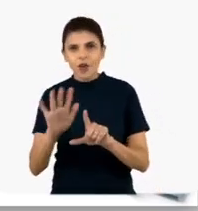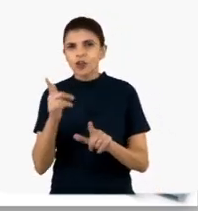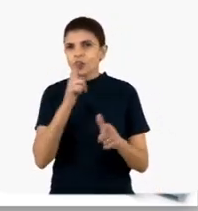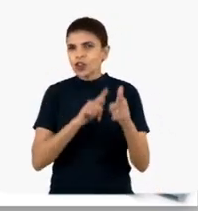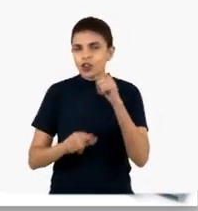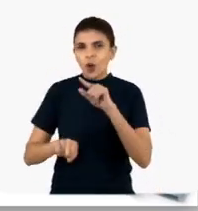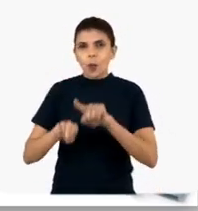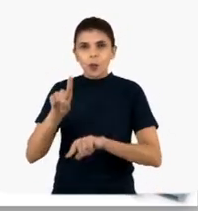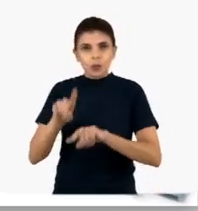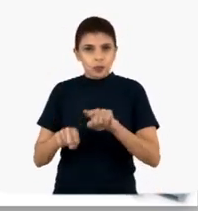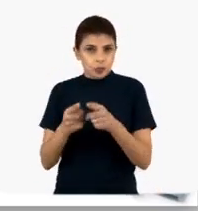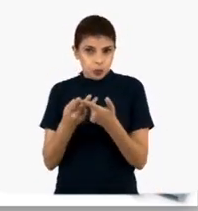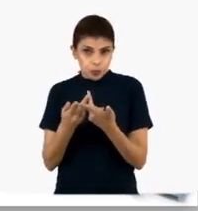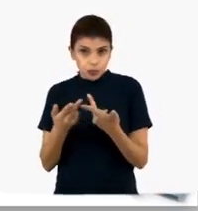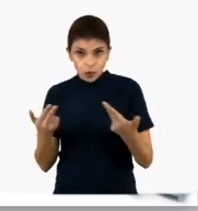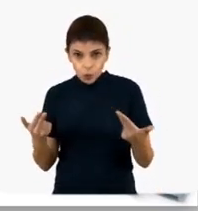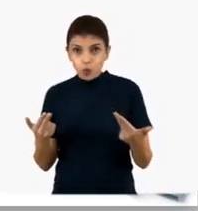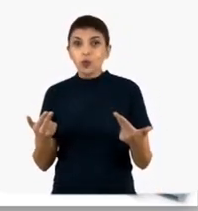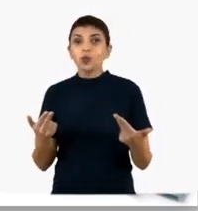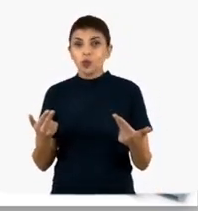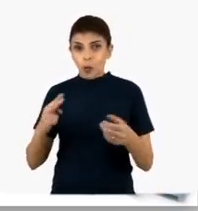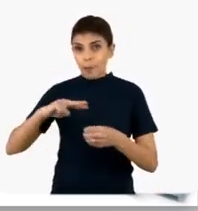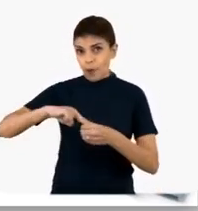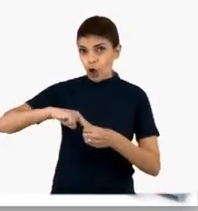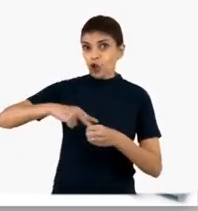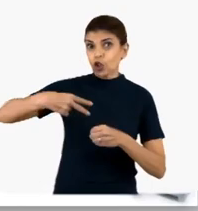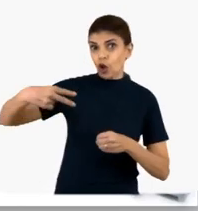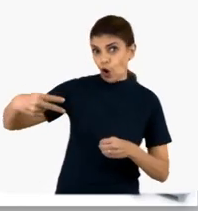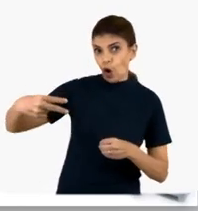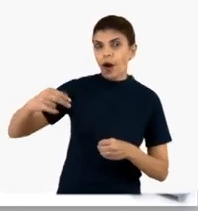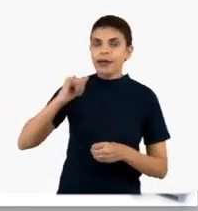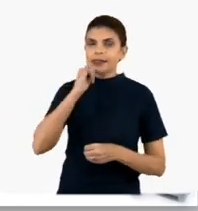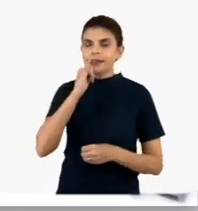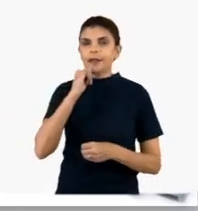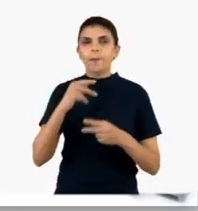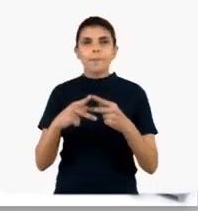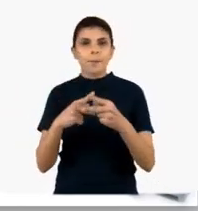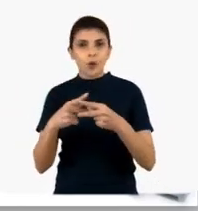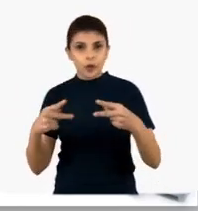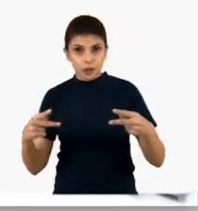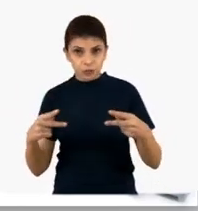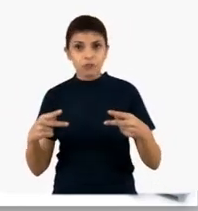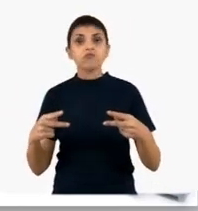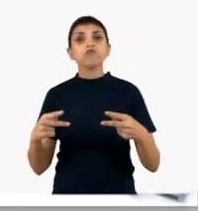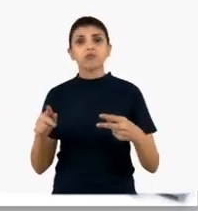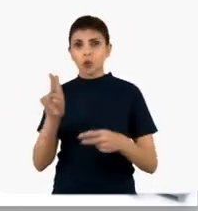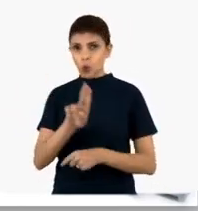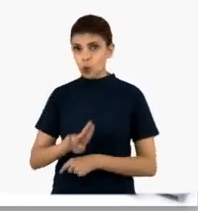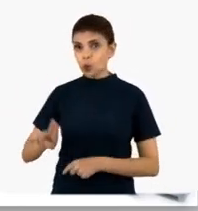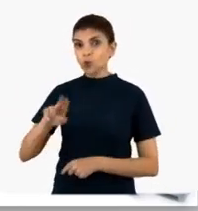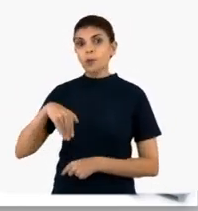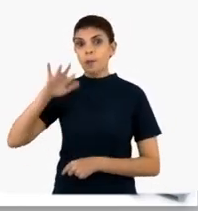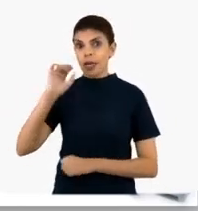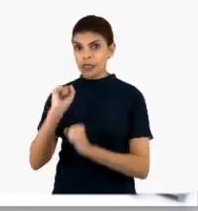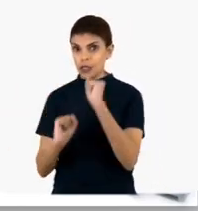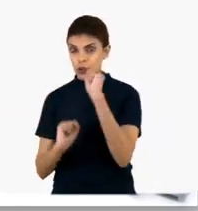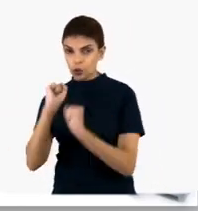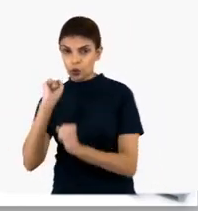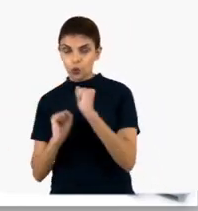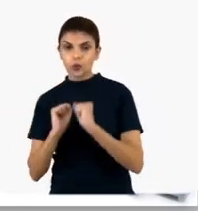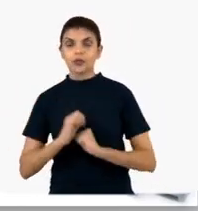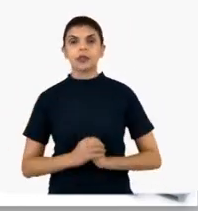como plataforma para a geração de produtos biotecnológicos como proteínas, está sendo utilizada mais dentro da